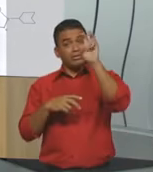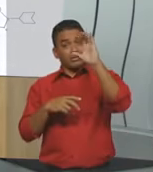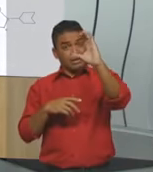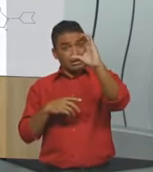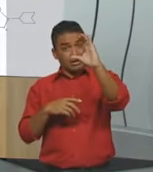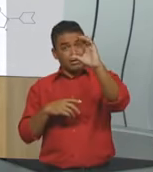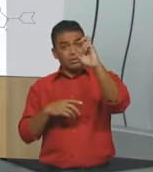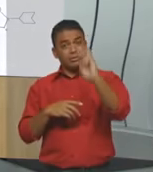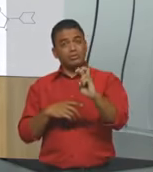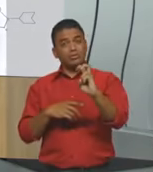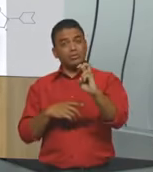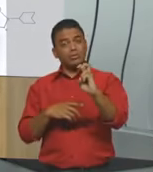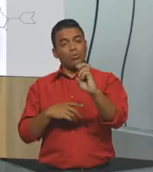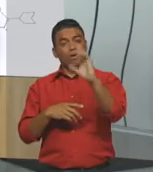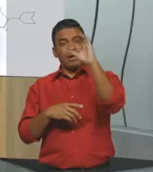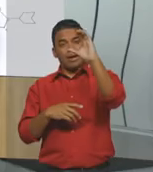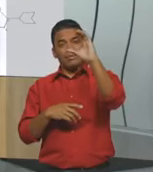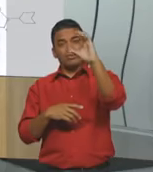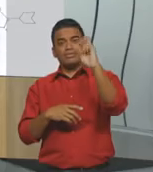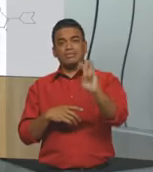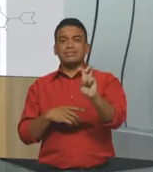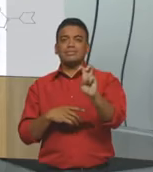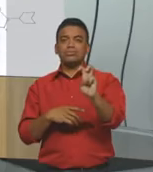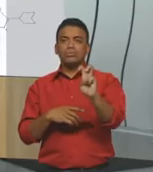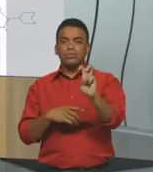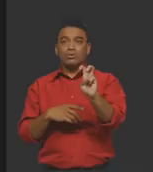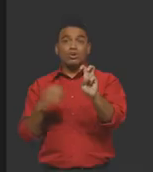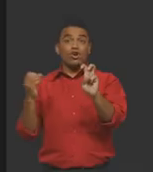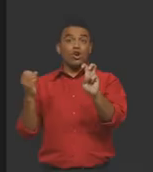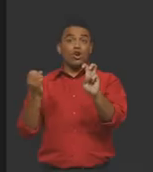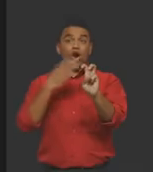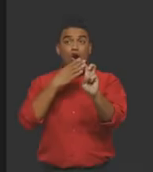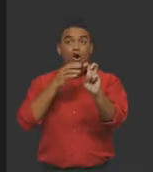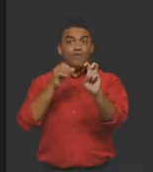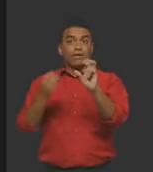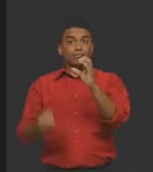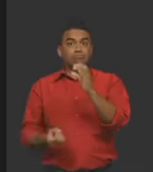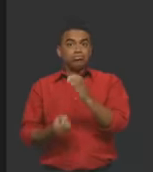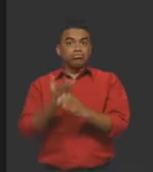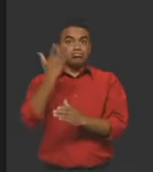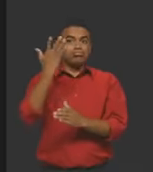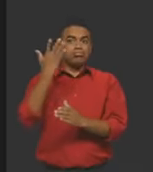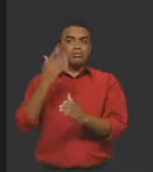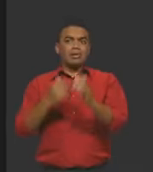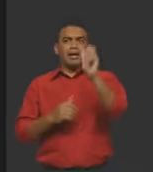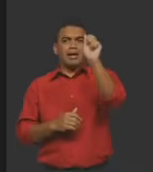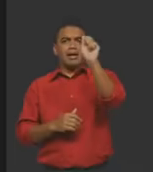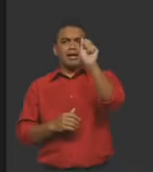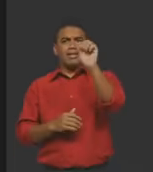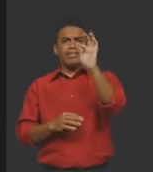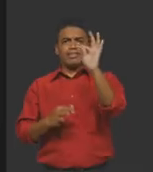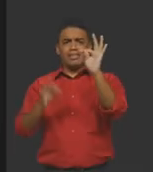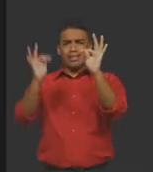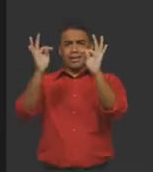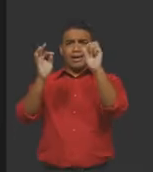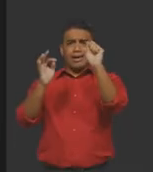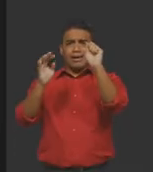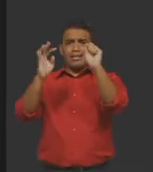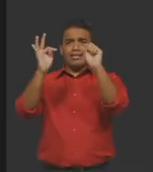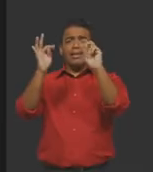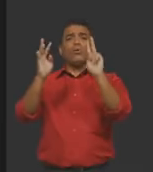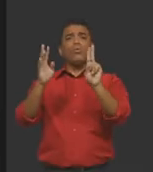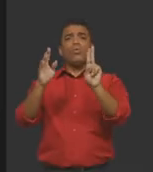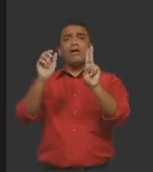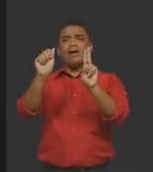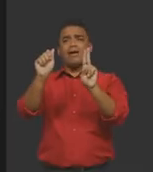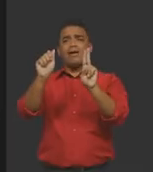aqui, Então, essa fita nova que foi se moldando aqui, A com T, U com A, mas por